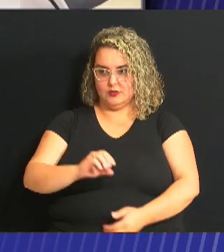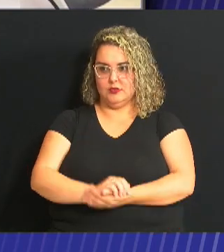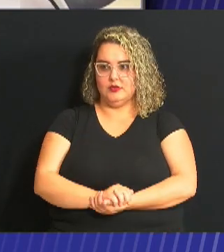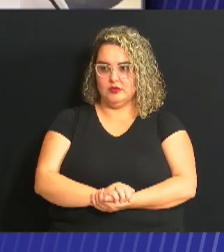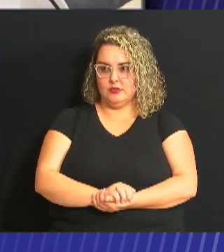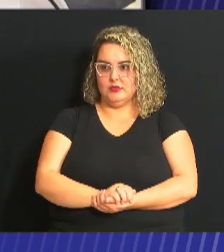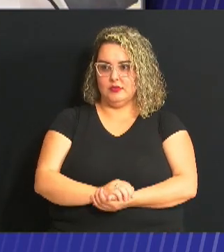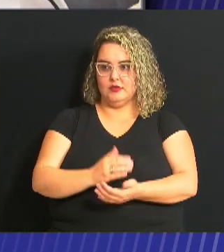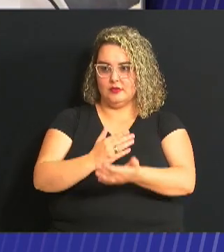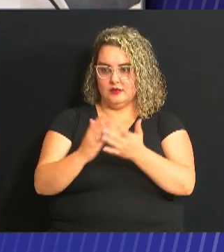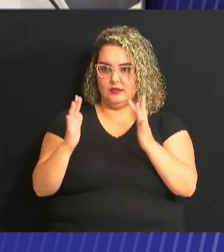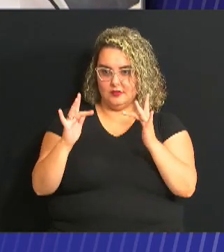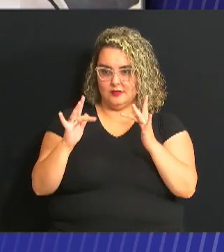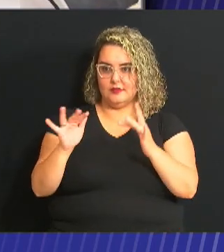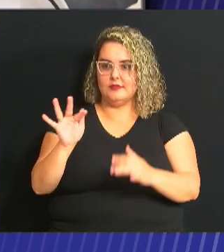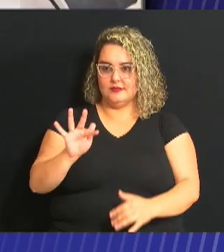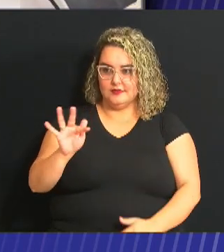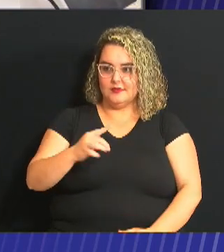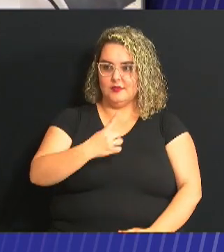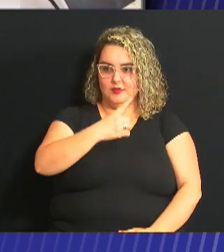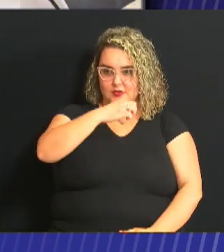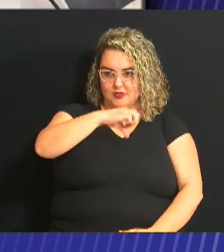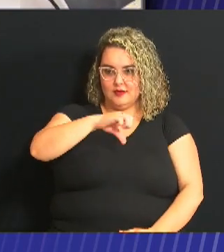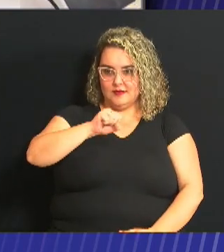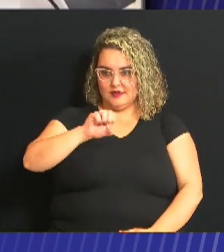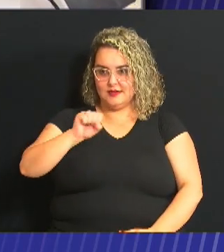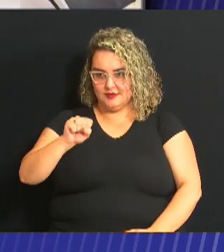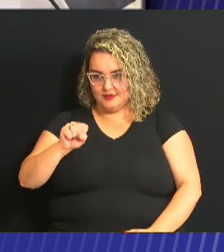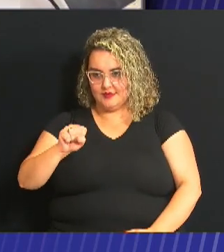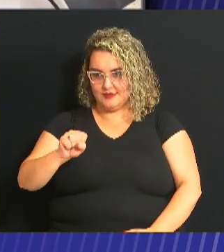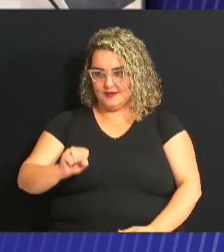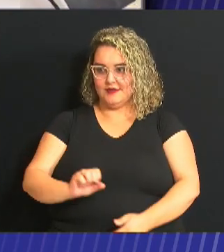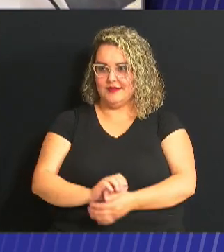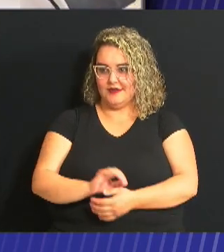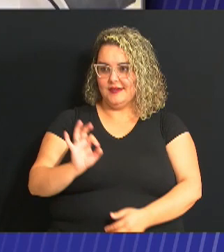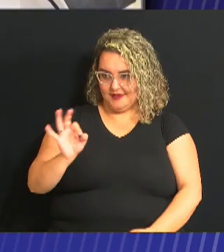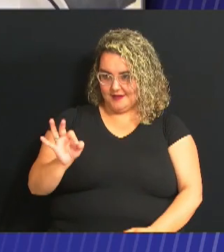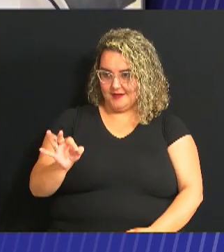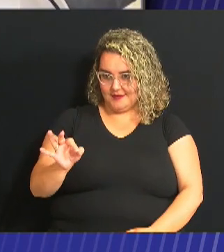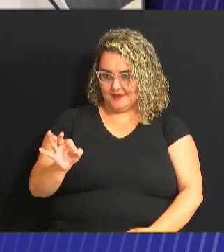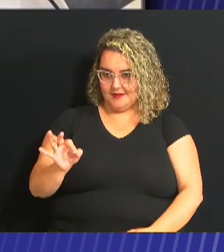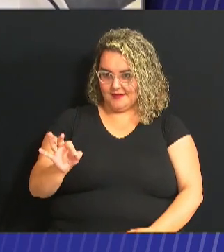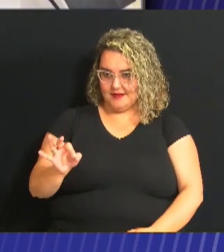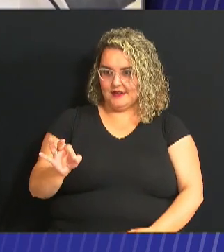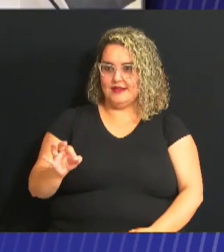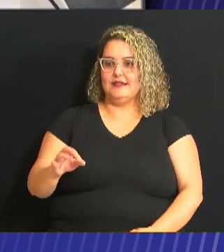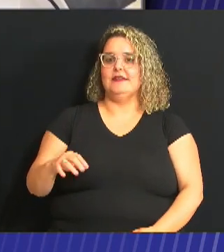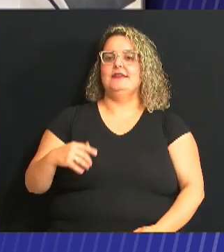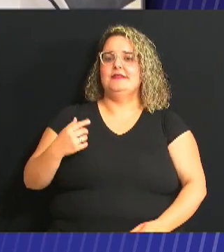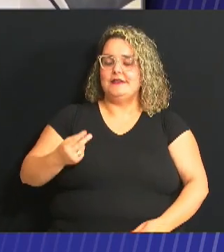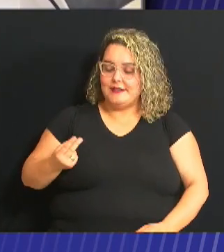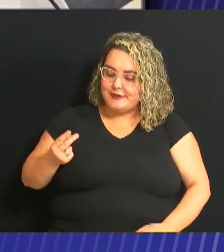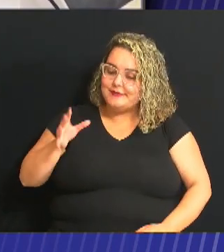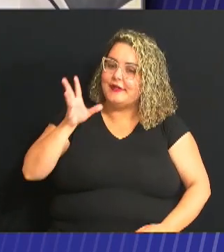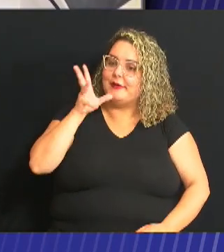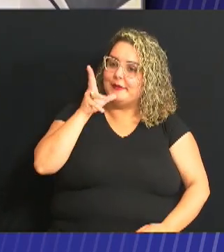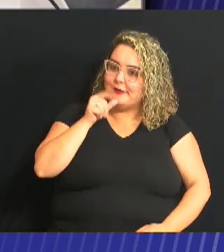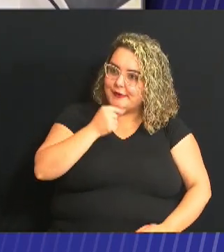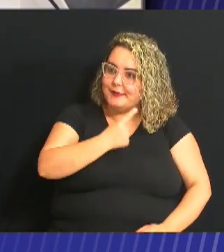Começaram a namorar na faculdade em 1988. É isso? Você enrolou essa moça por 12 anos, é